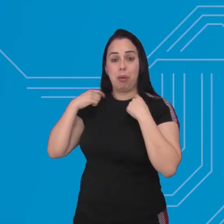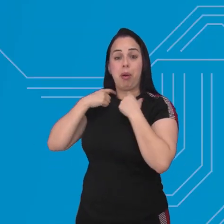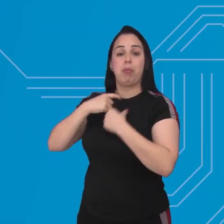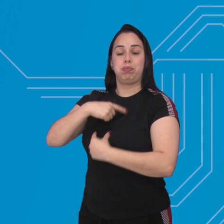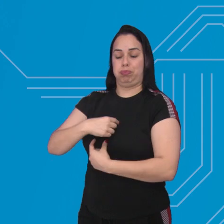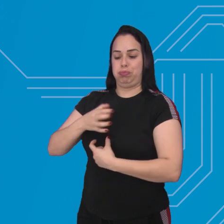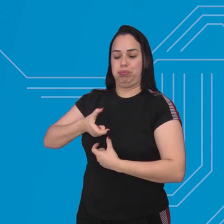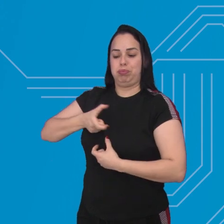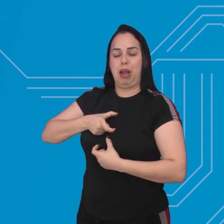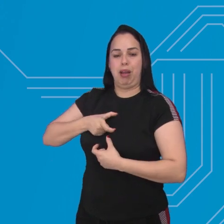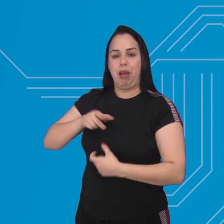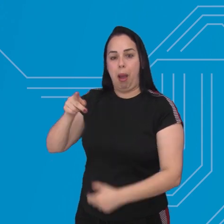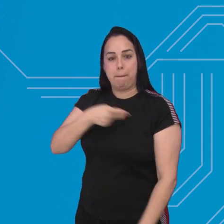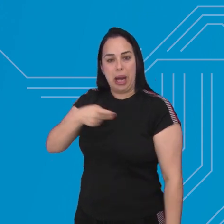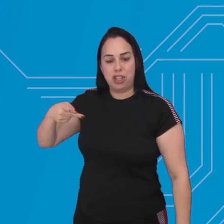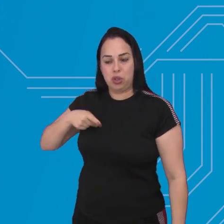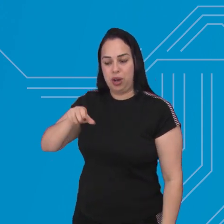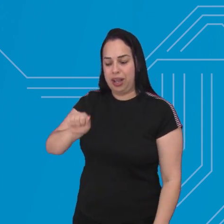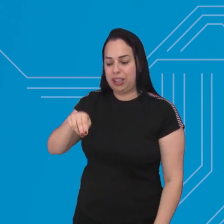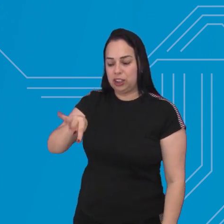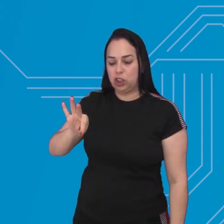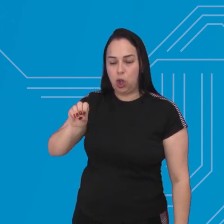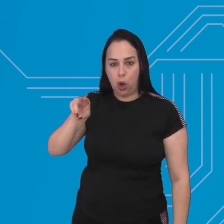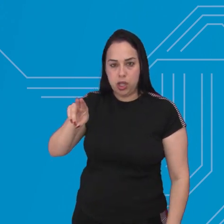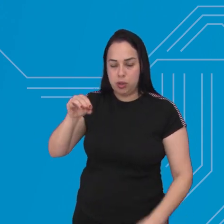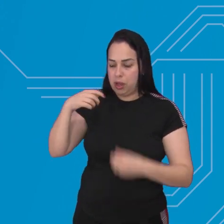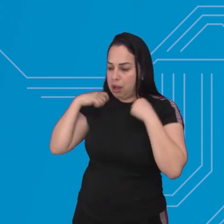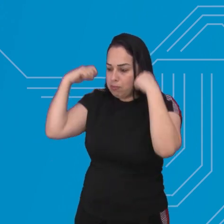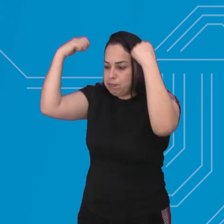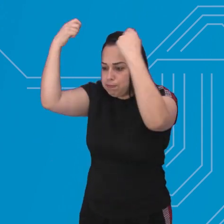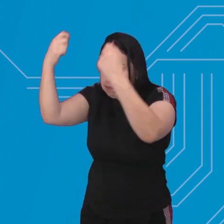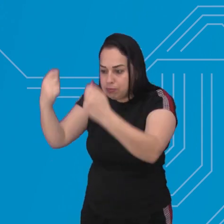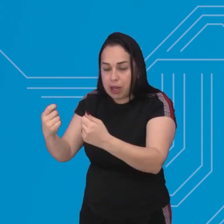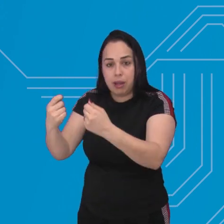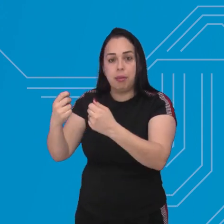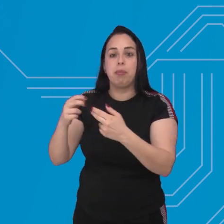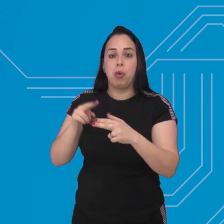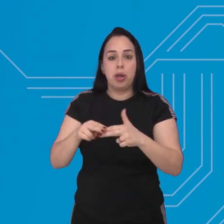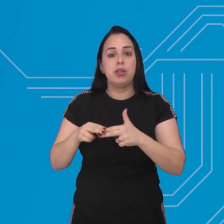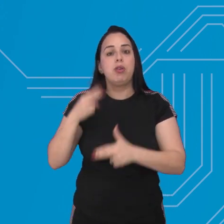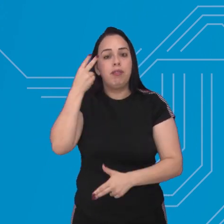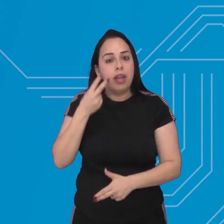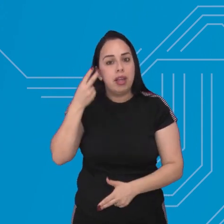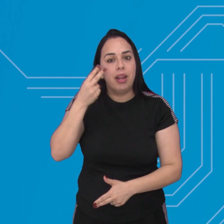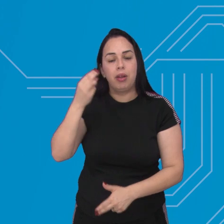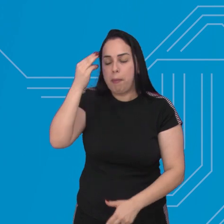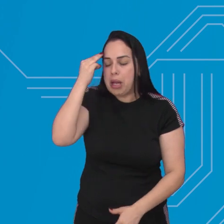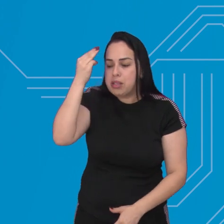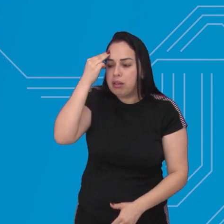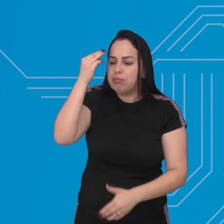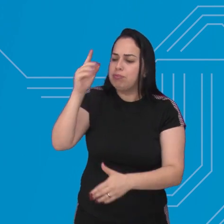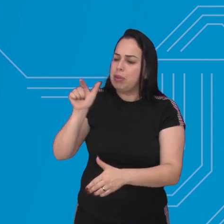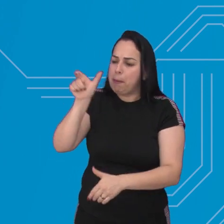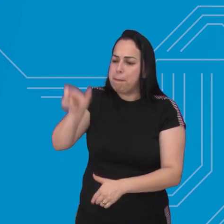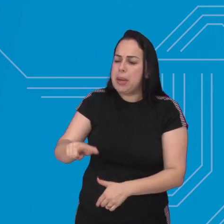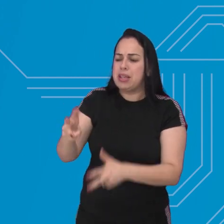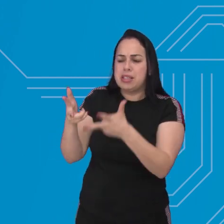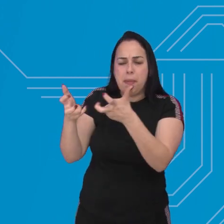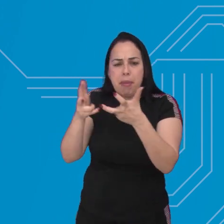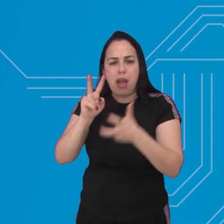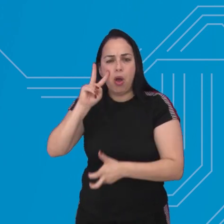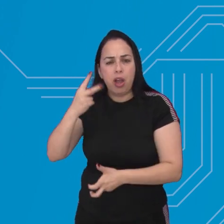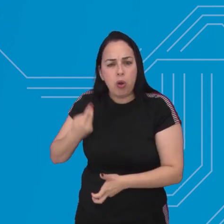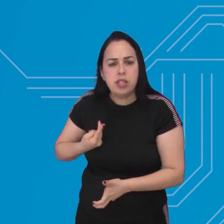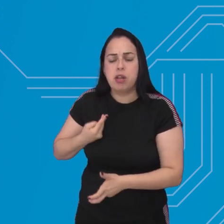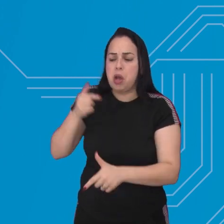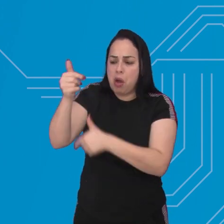Cassiano Ricardo ao pastor Antônio Marques Ribeiro. Foi a forma encontrada pelo vereador Marcelo Garcia para reconhecer todo o trabalho